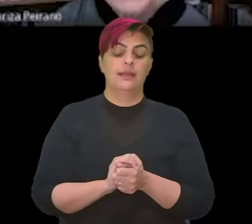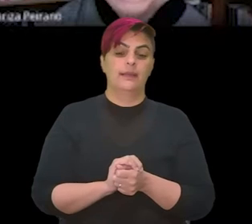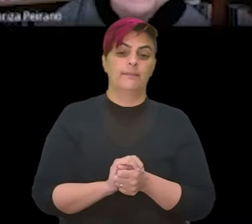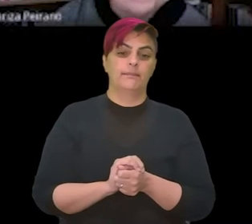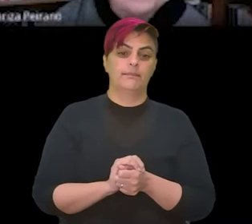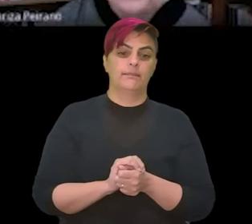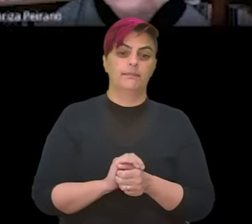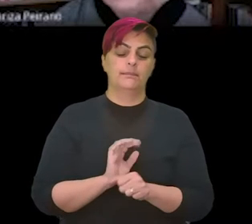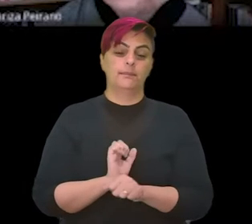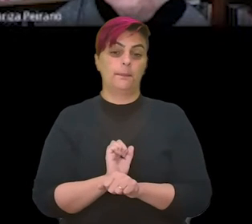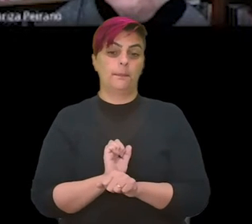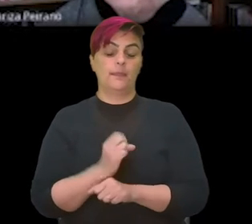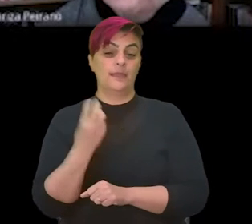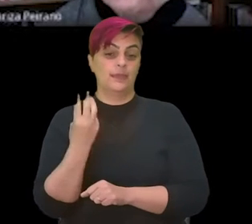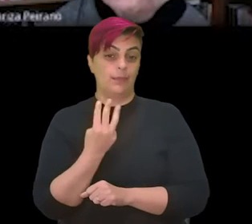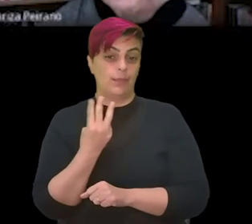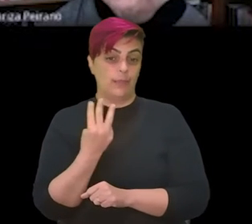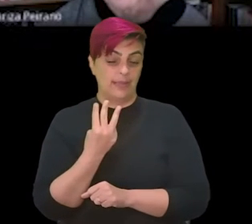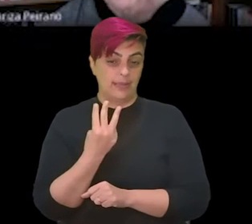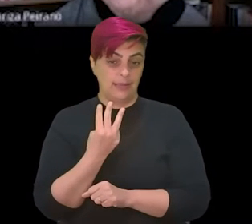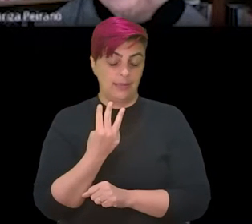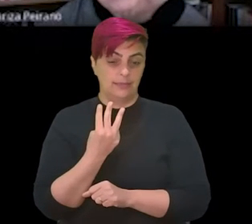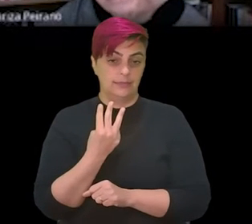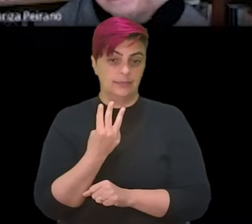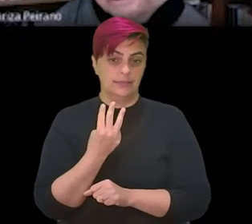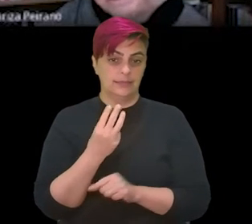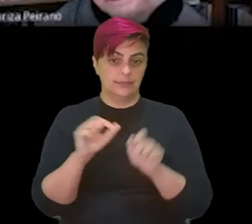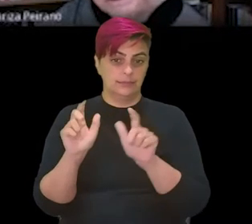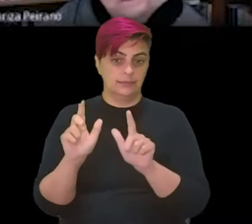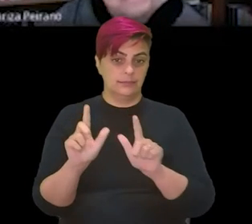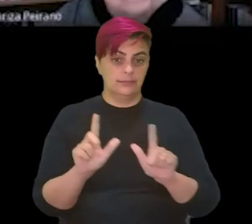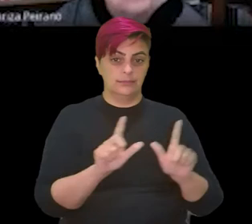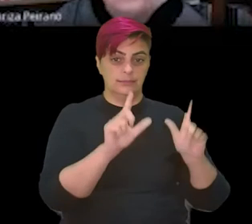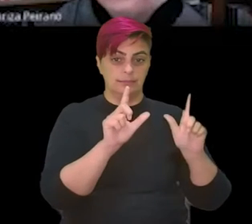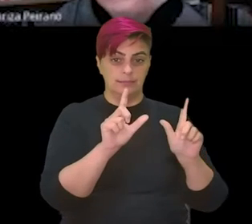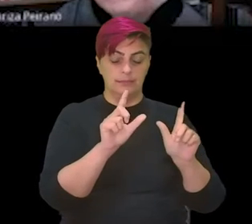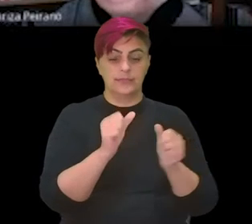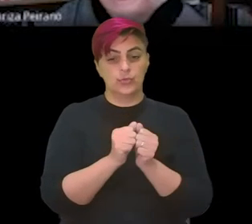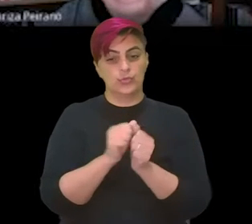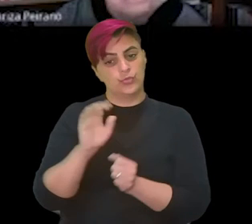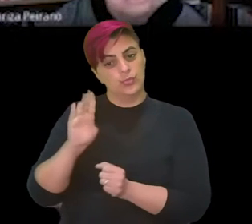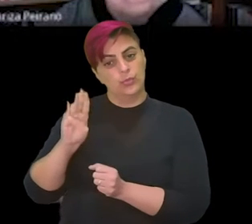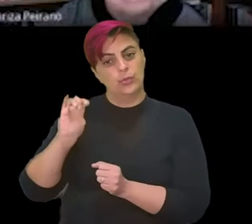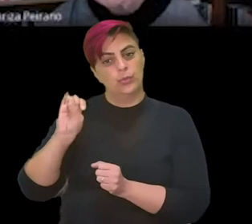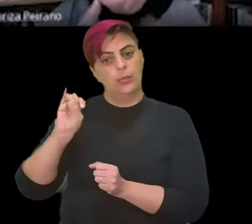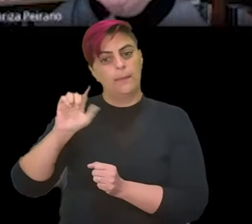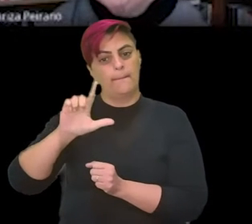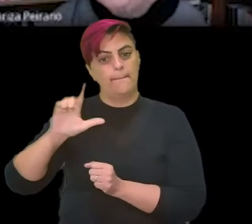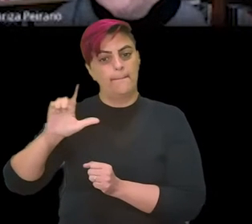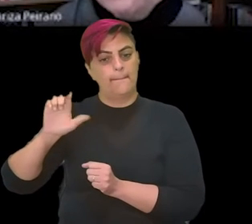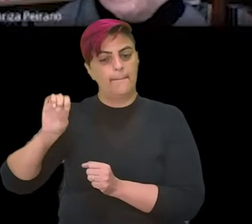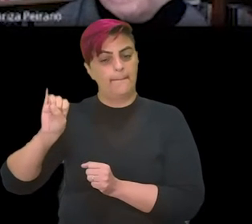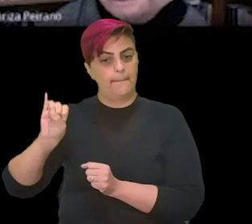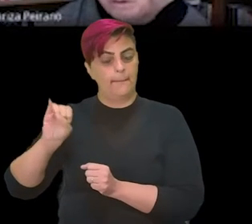uma terceira imagem do slide de Malinowski com Billy Hancock,